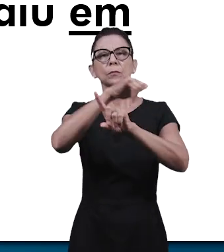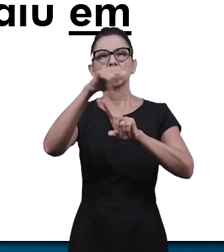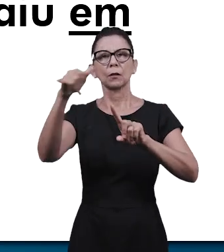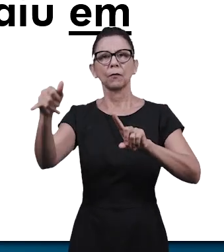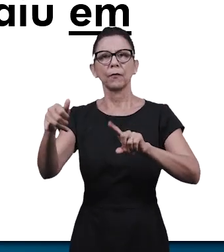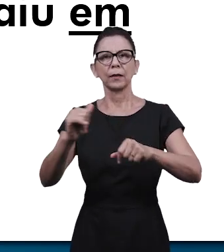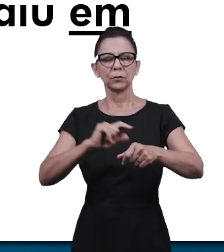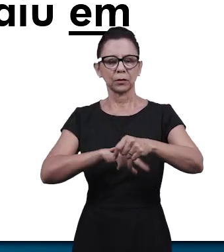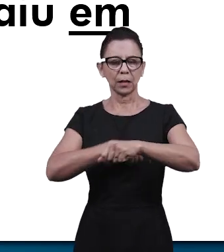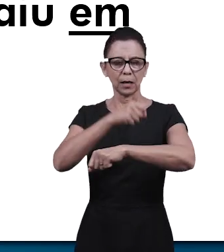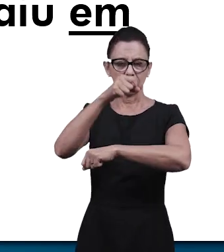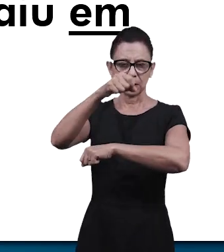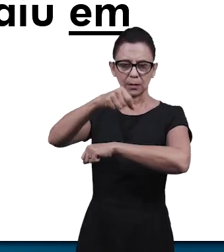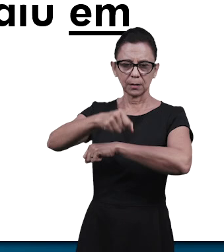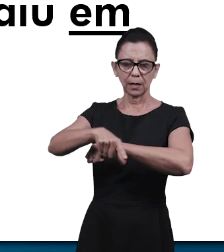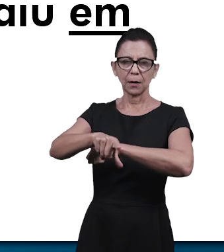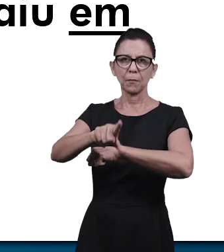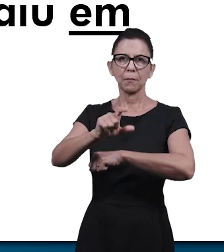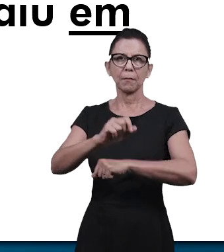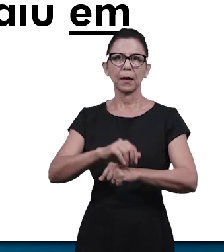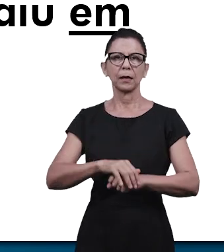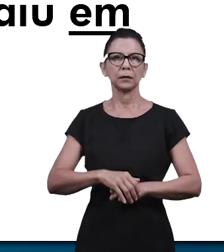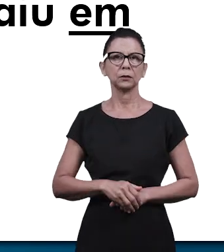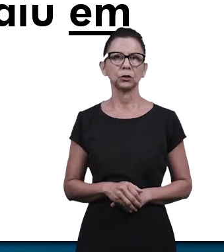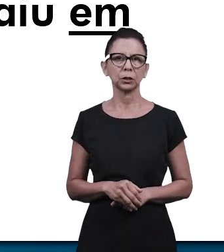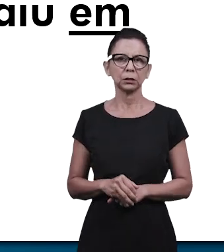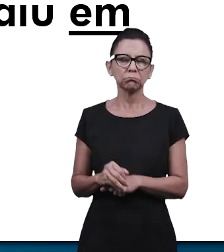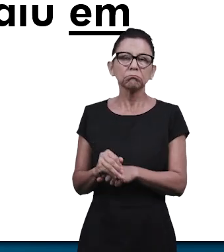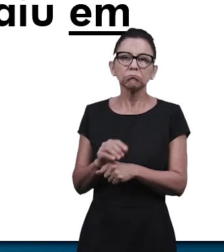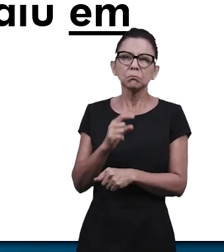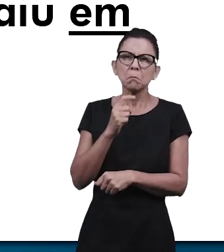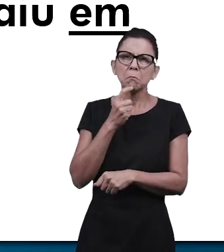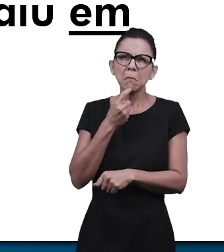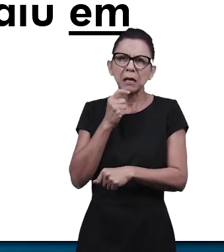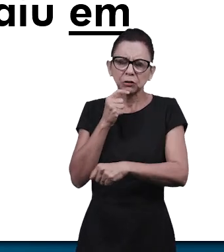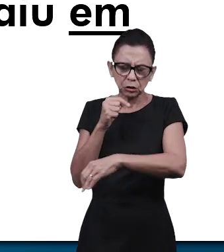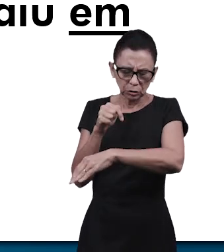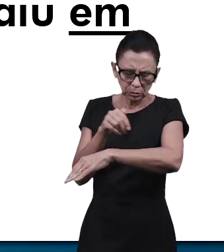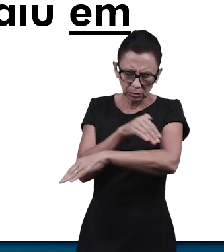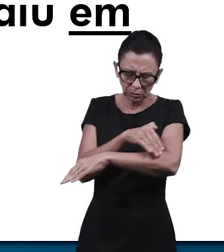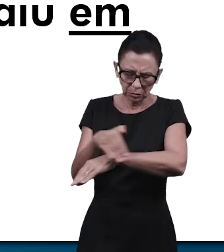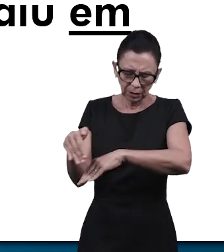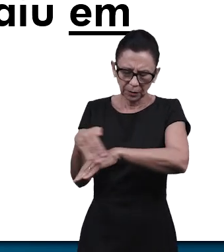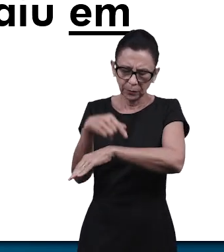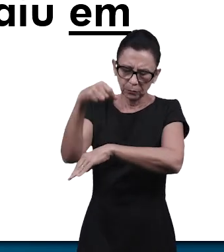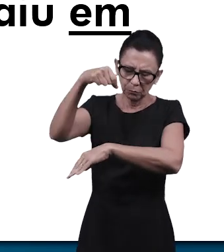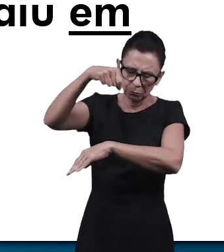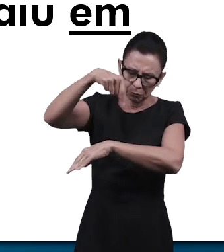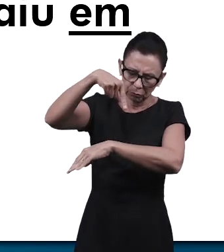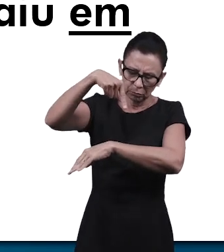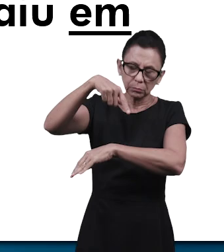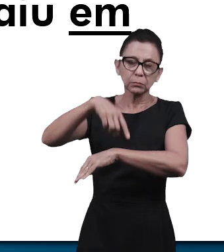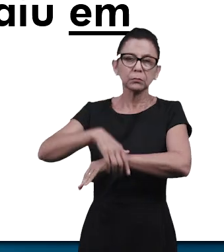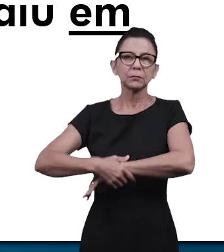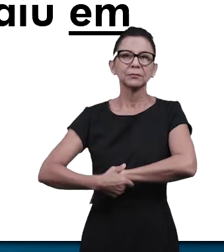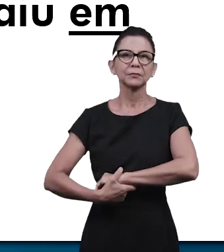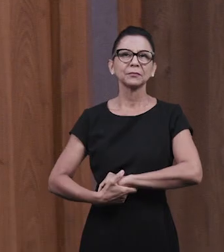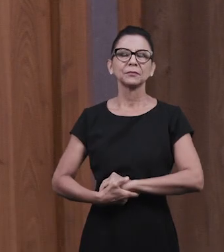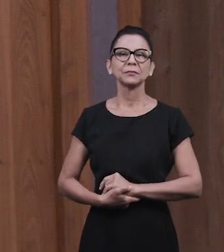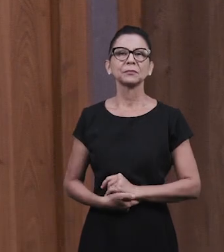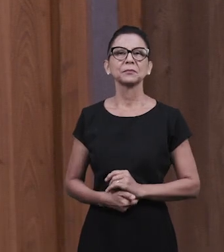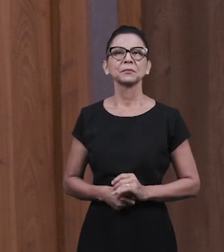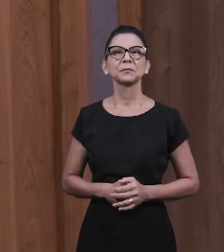da semente lançada ao pé do caminho, ou que nós chamamos à beira do caminho? Então vamos colocar agora essa